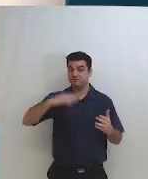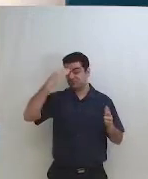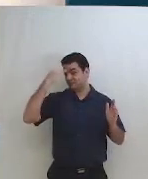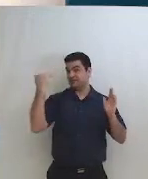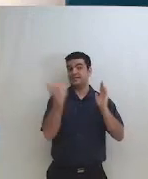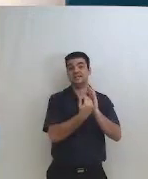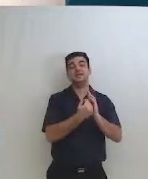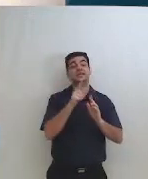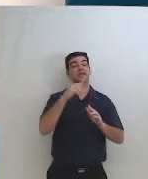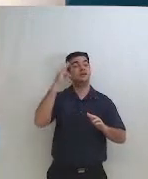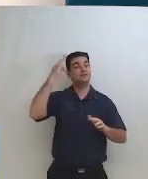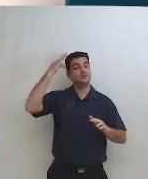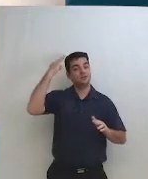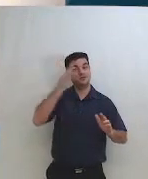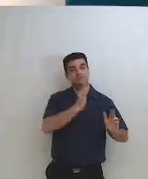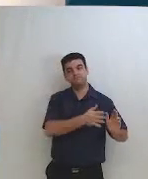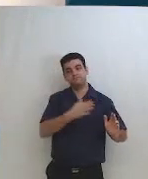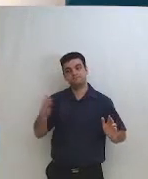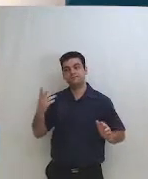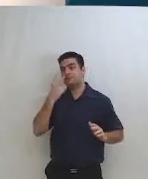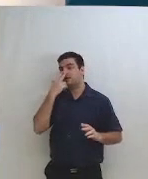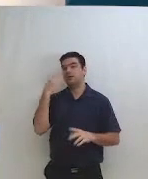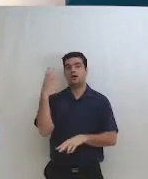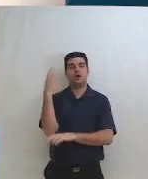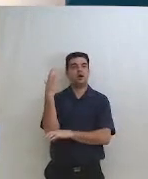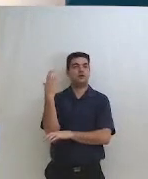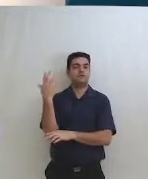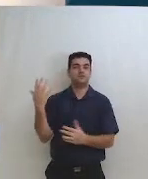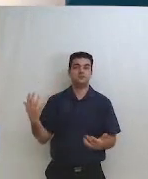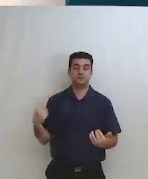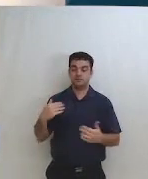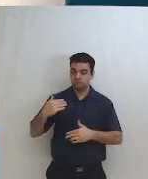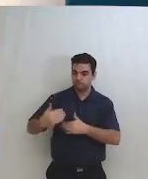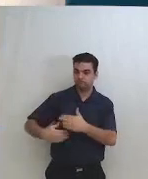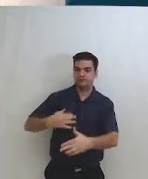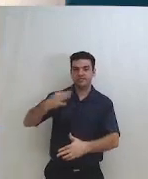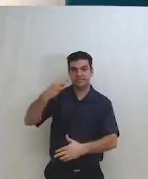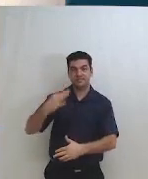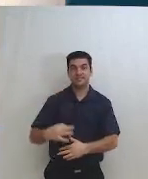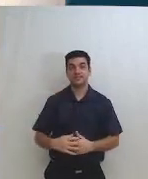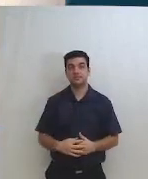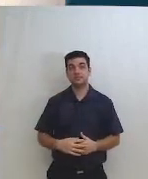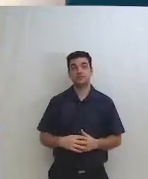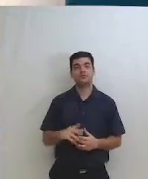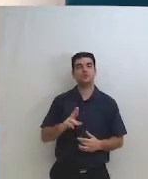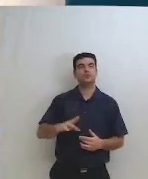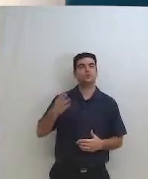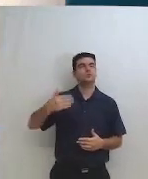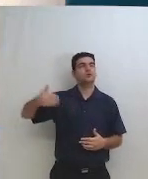árvore envenenada, em que foi invocado no RESP